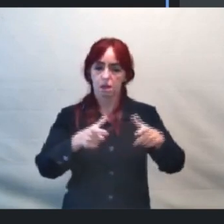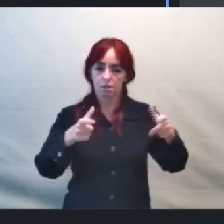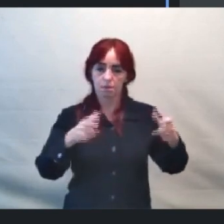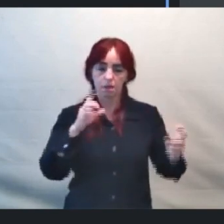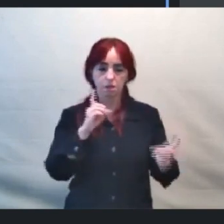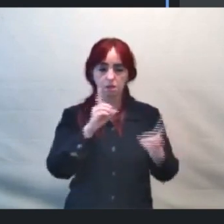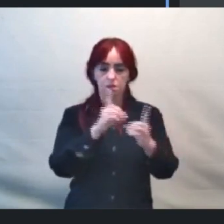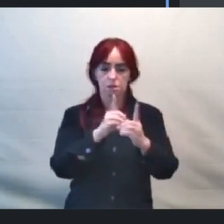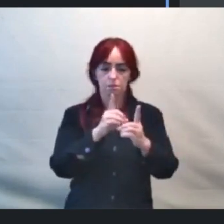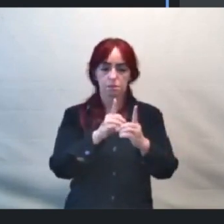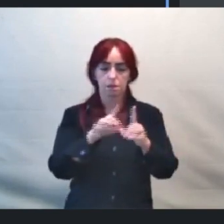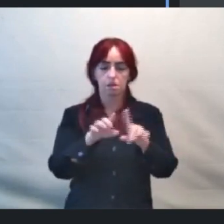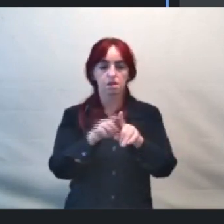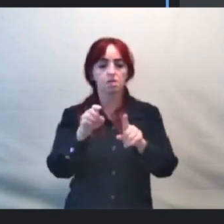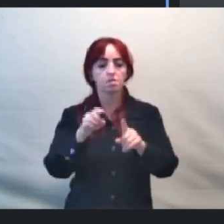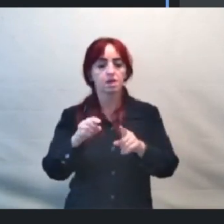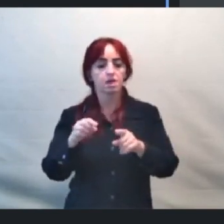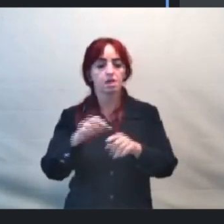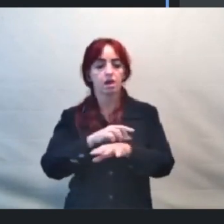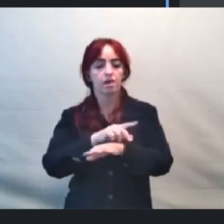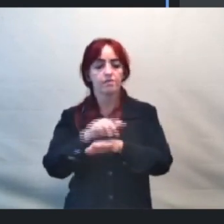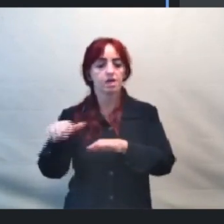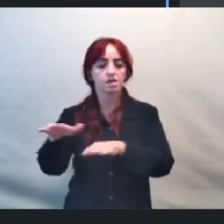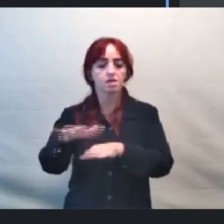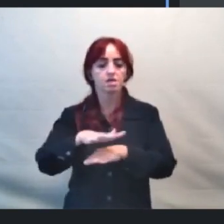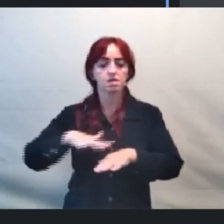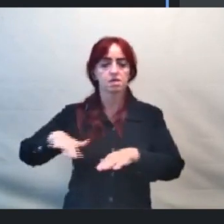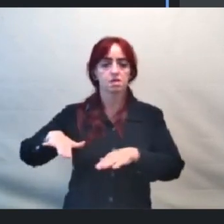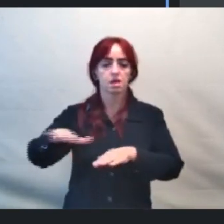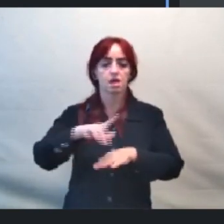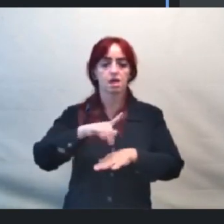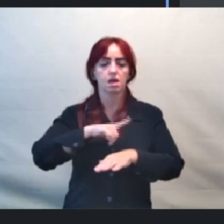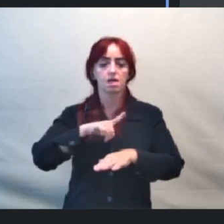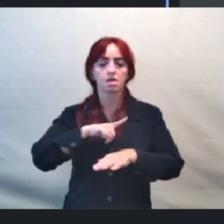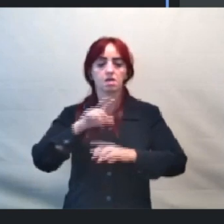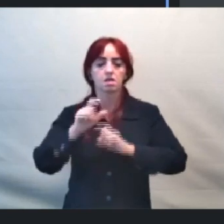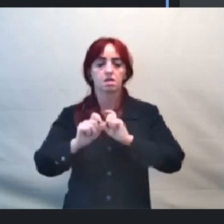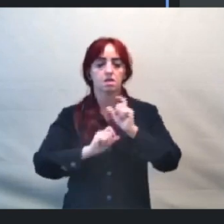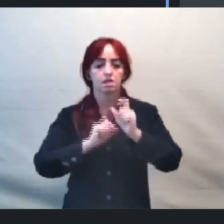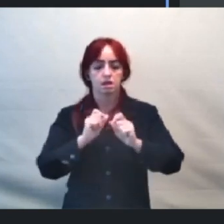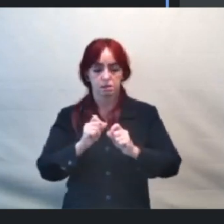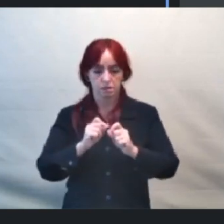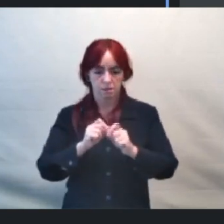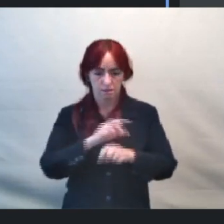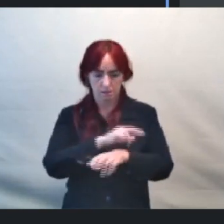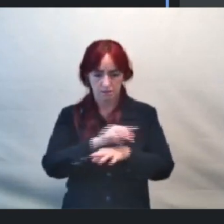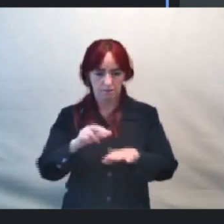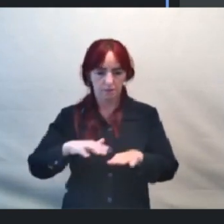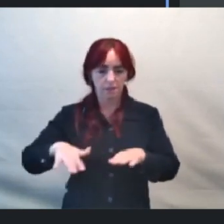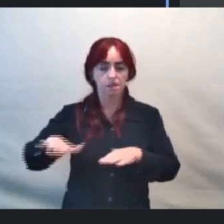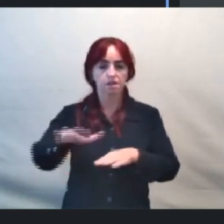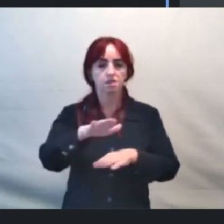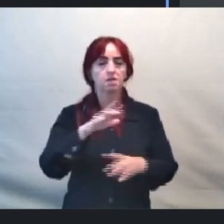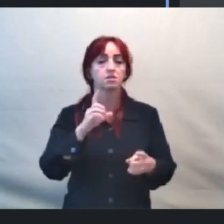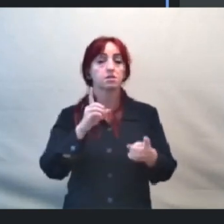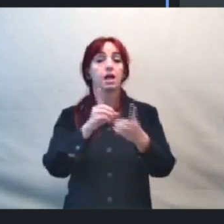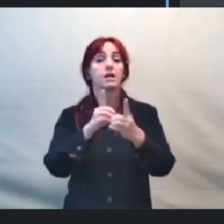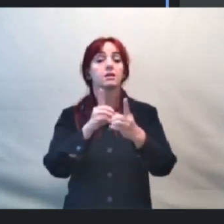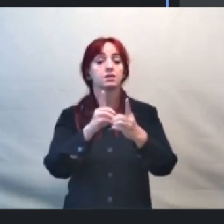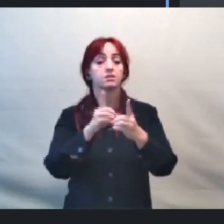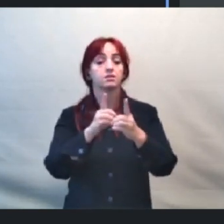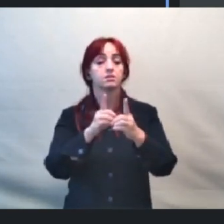atendimento. Determinadas áreas na cidade, a gente tem um apagão de atendimento. Em várias áreas, a gente já atende a toda a demanda,